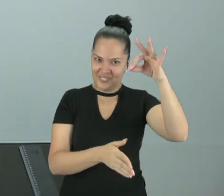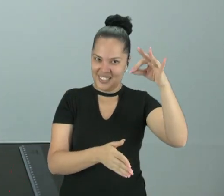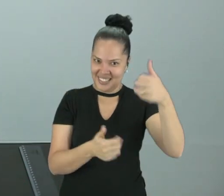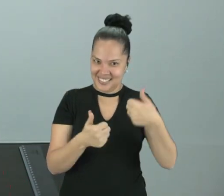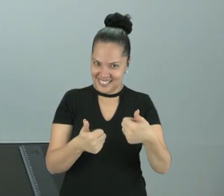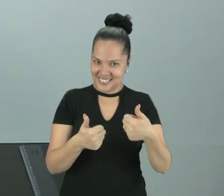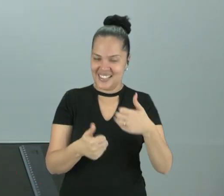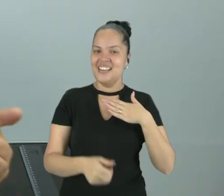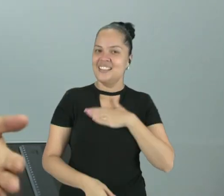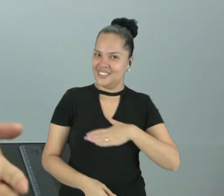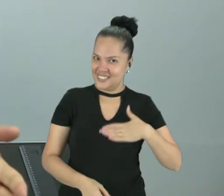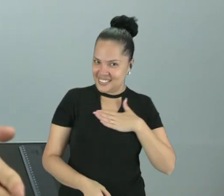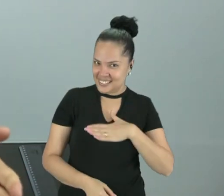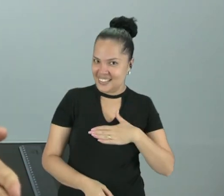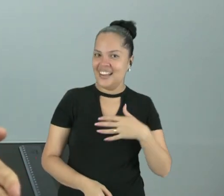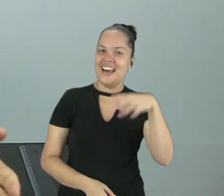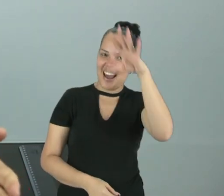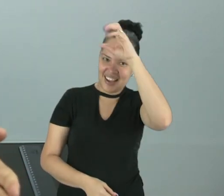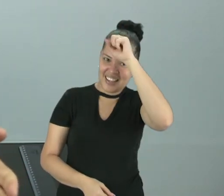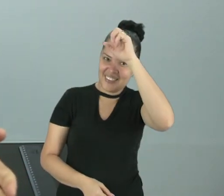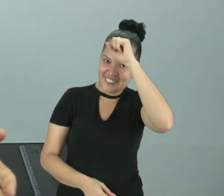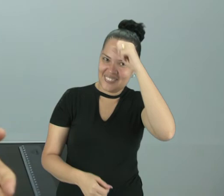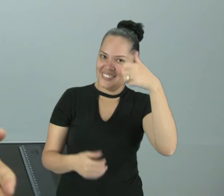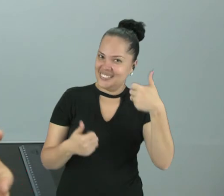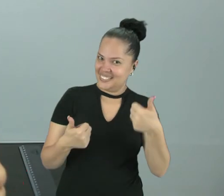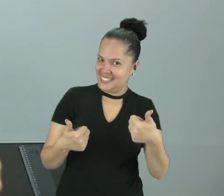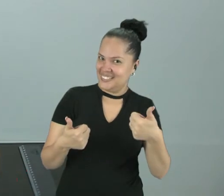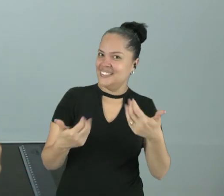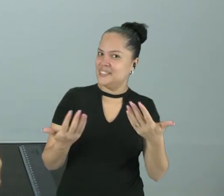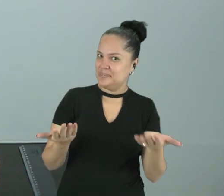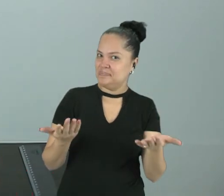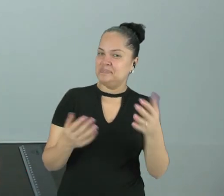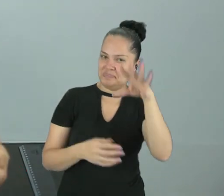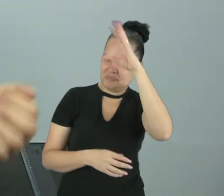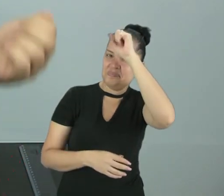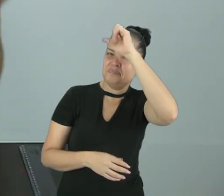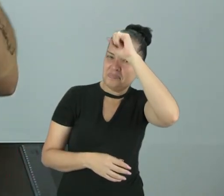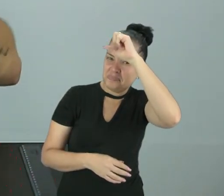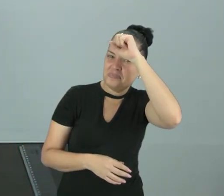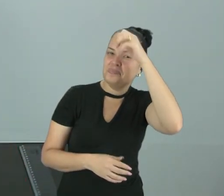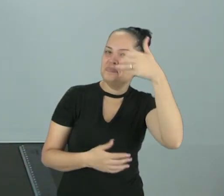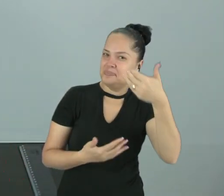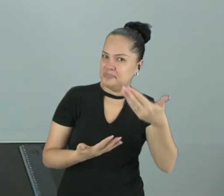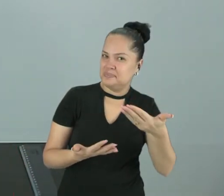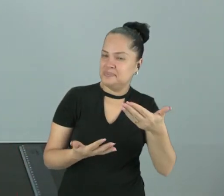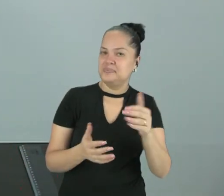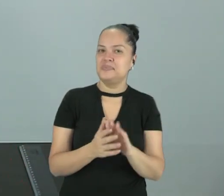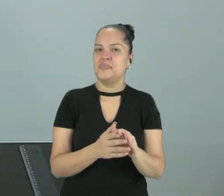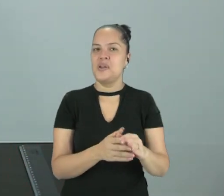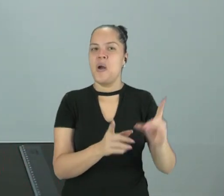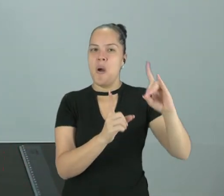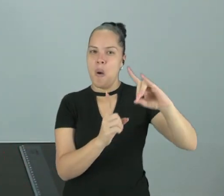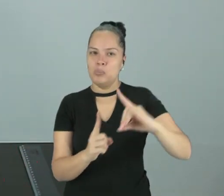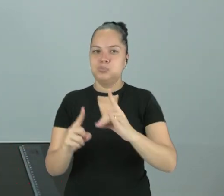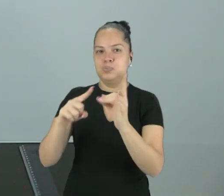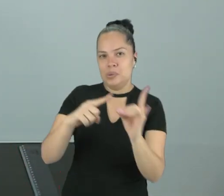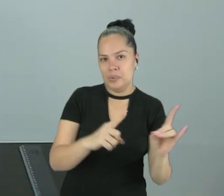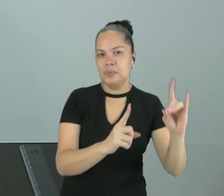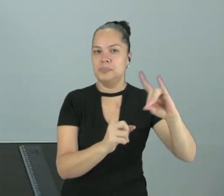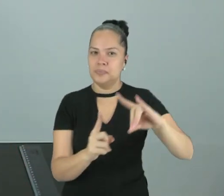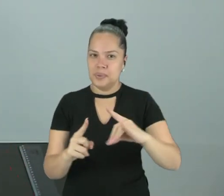gostaram aprender algumas coisas aprender bastante sobre o bumba-meu-boi